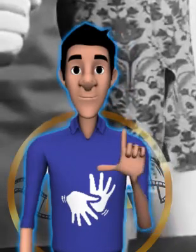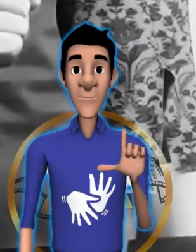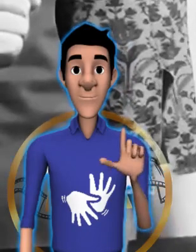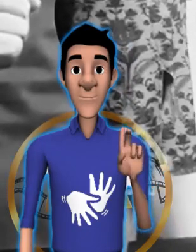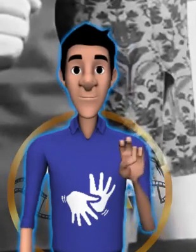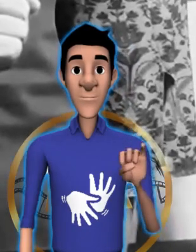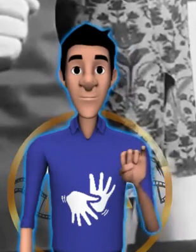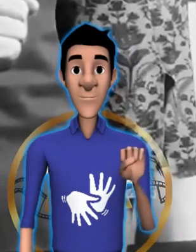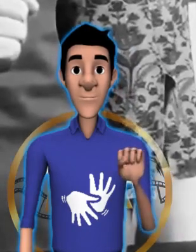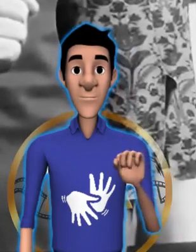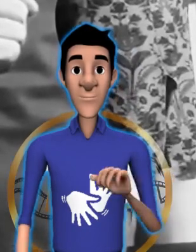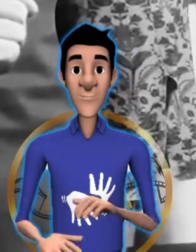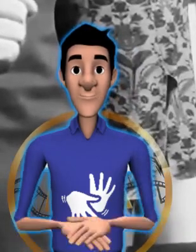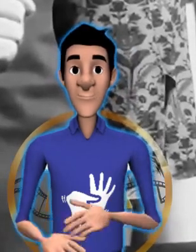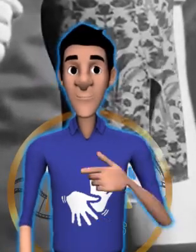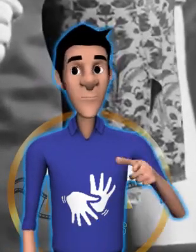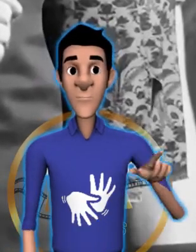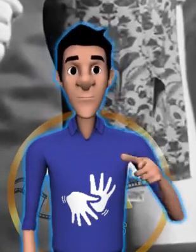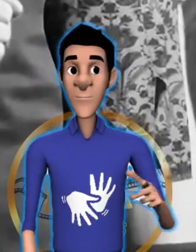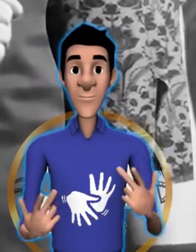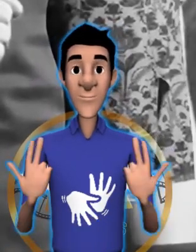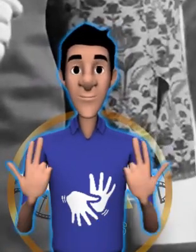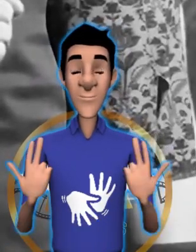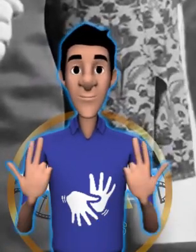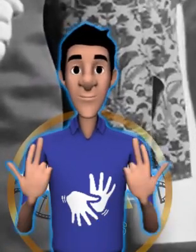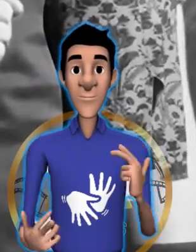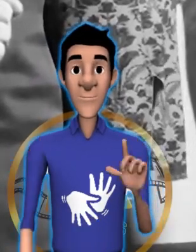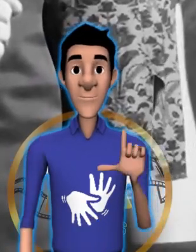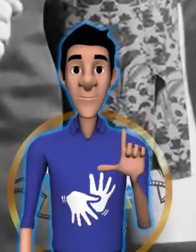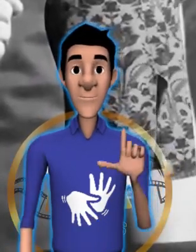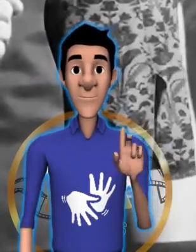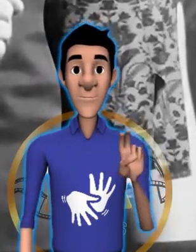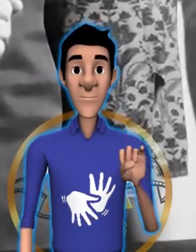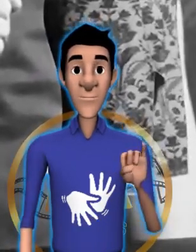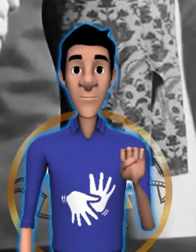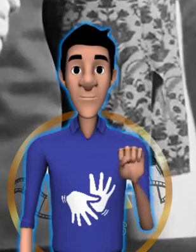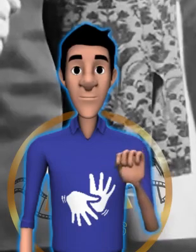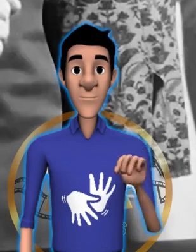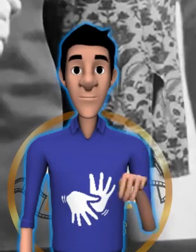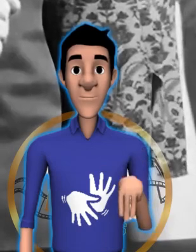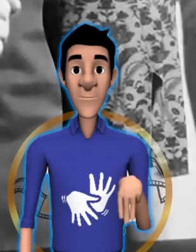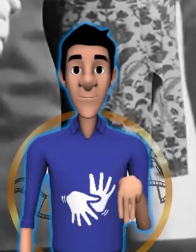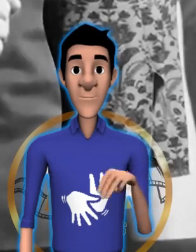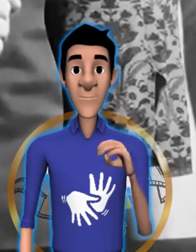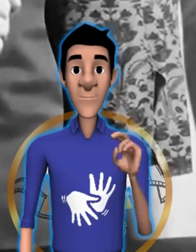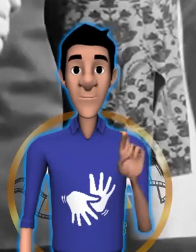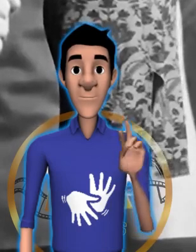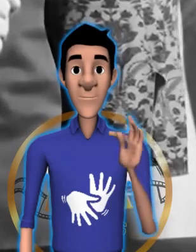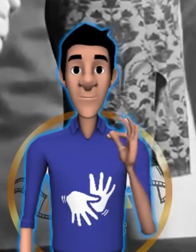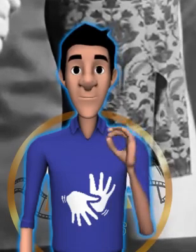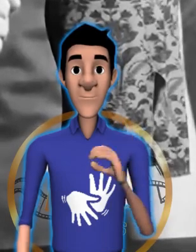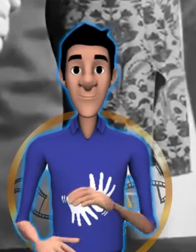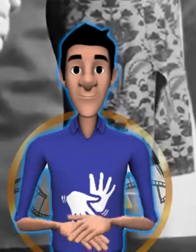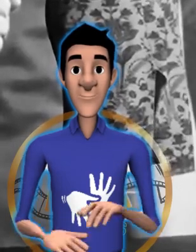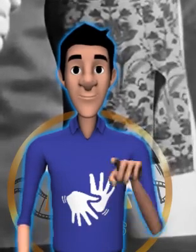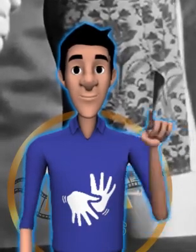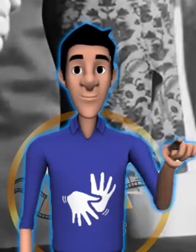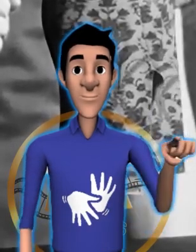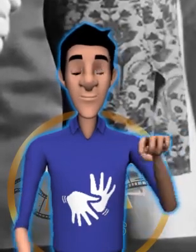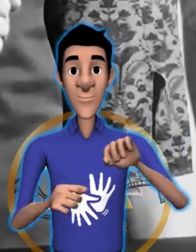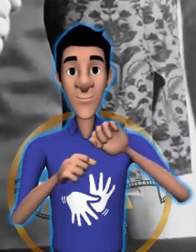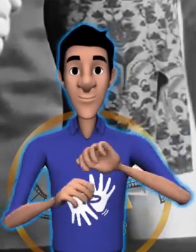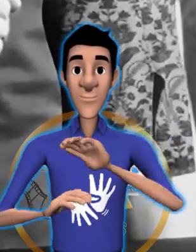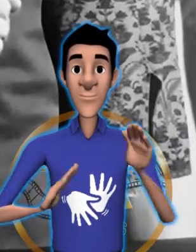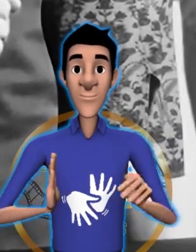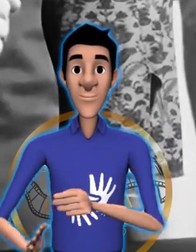Souza, numeróloga. Diga. Você falou assim: não desista de ter filhos por conta do que te aconteceu. E eu